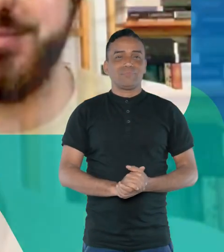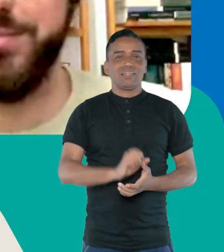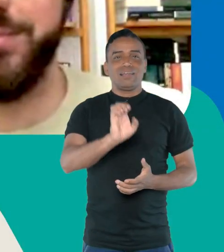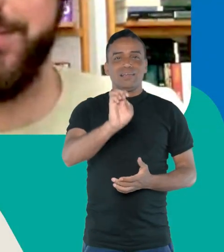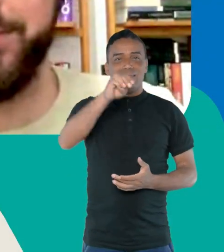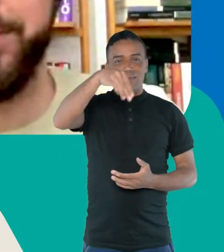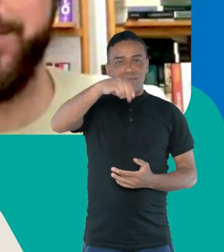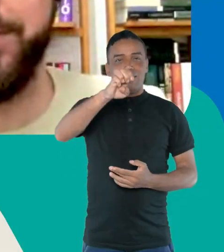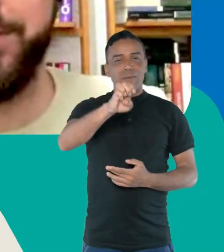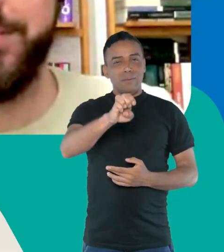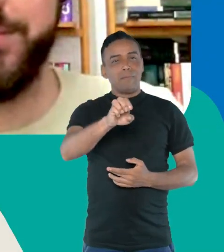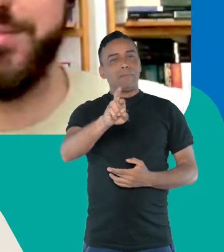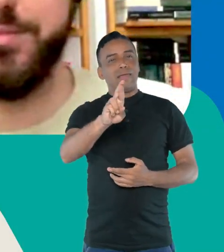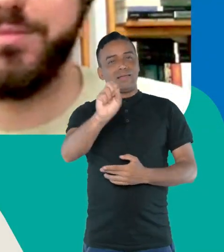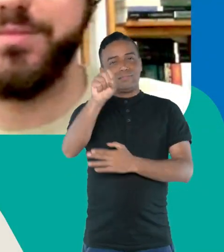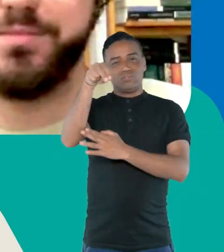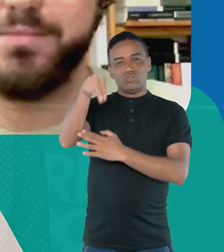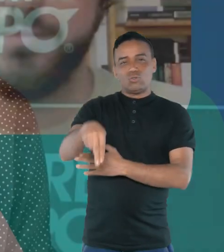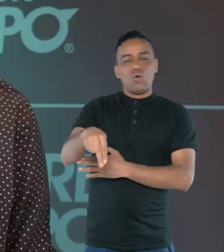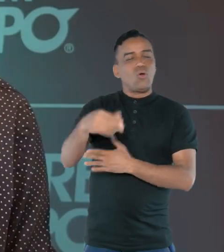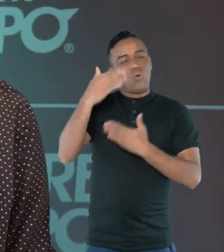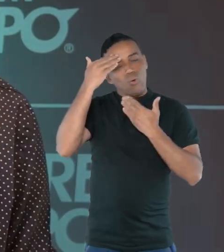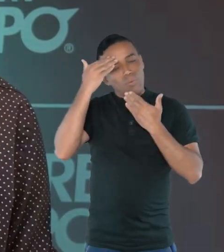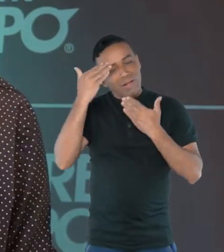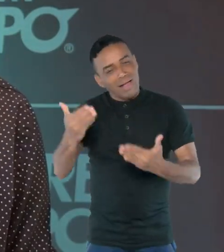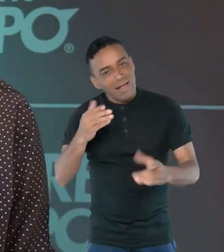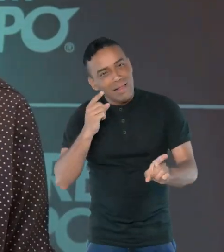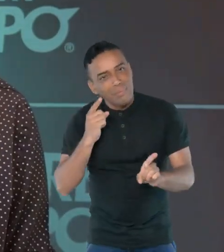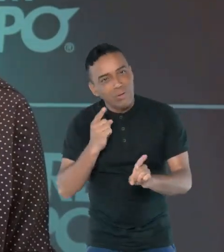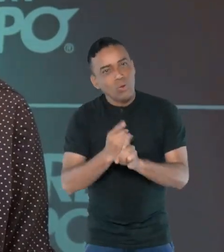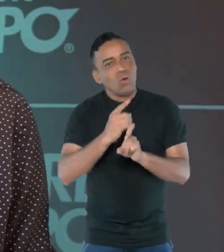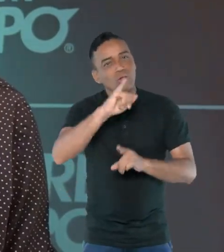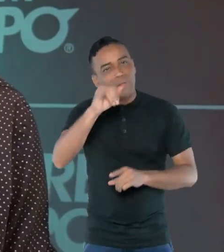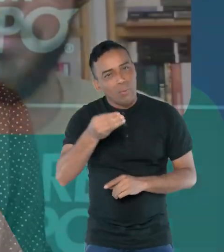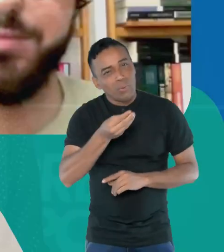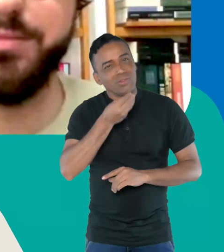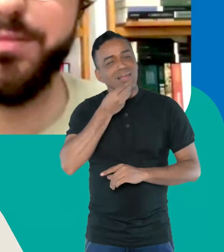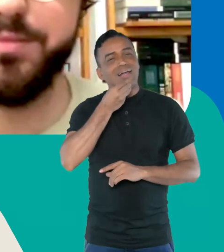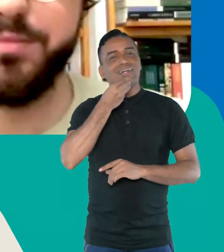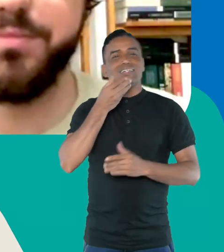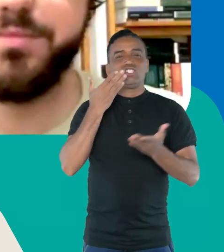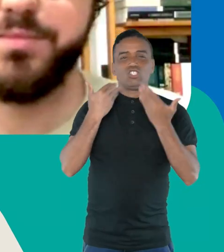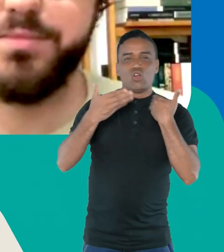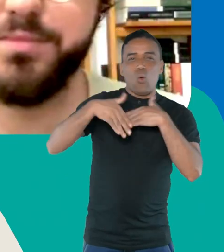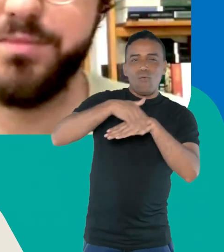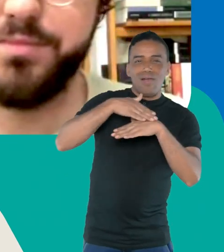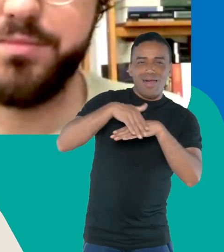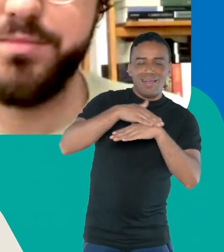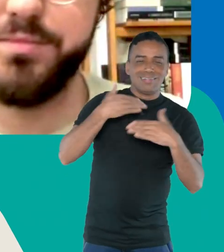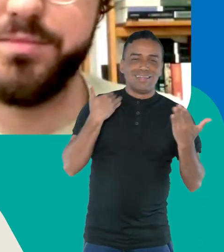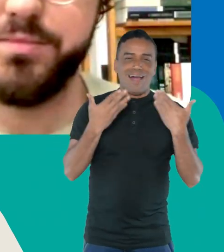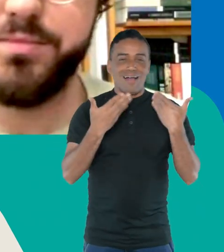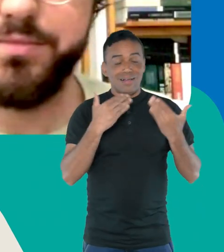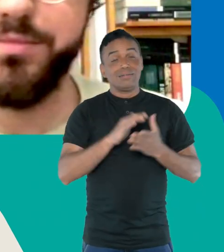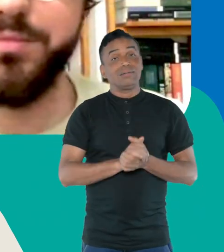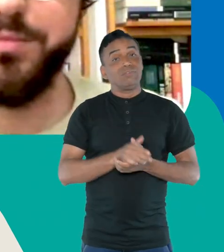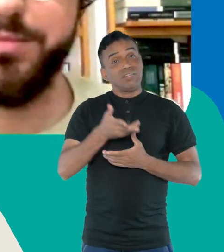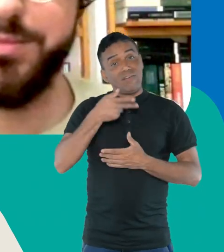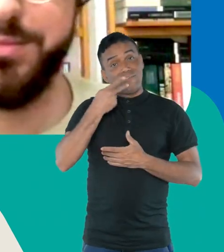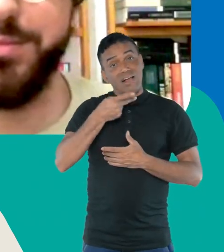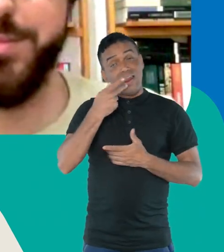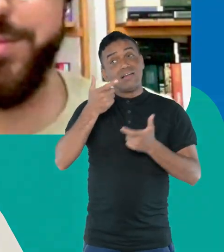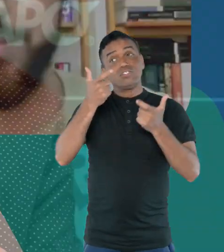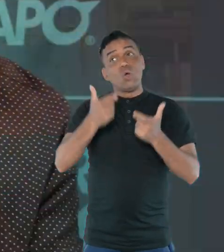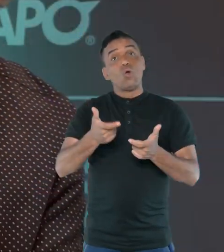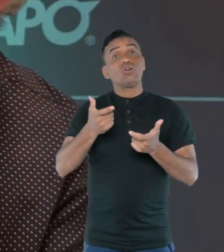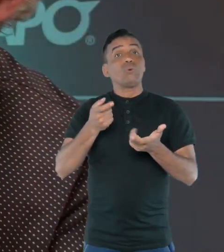Emerson, muito obrigado pelo nosso encontro, muito obrigado pela oportunidade, né? Queria que você dissesse para quem está